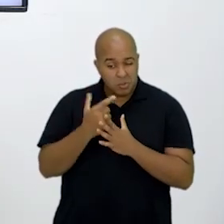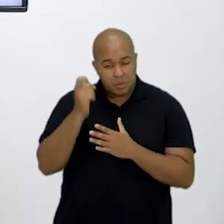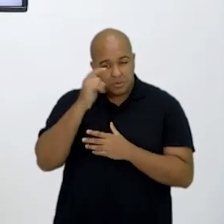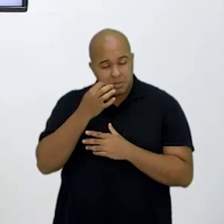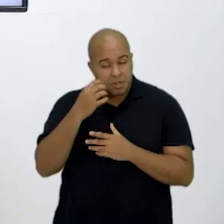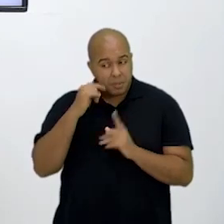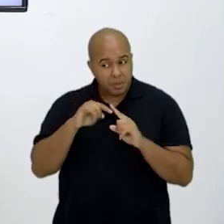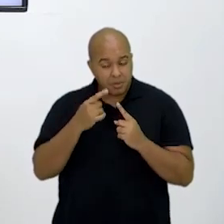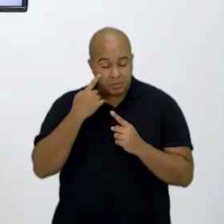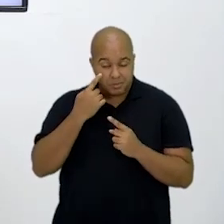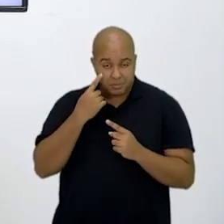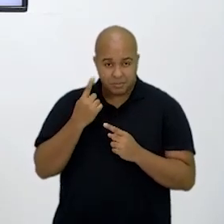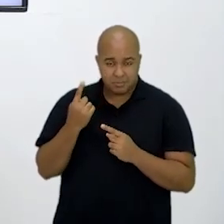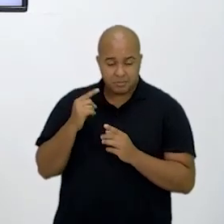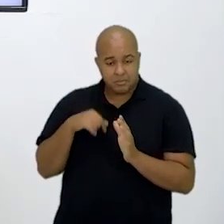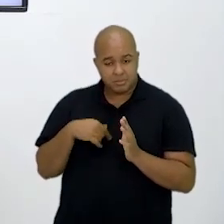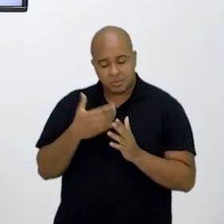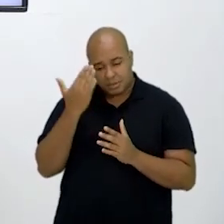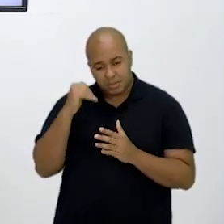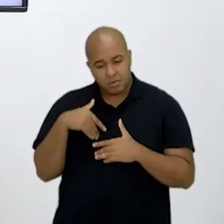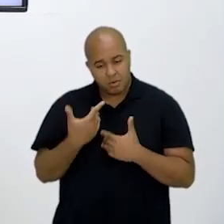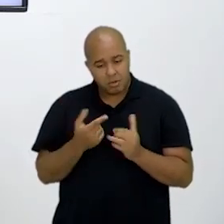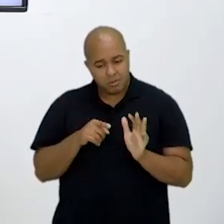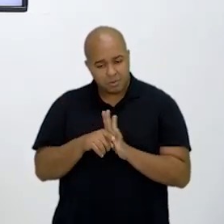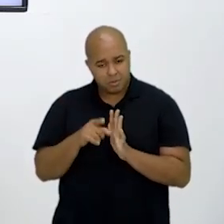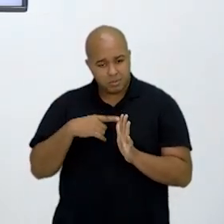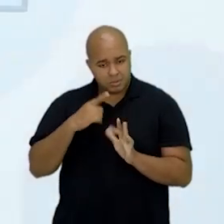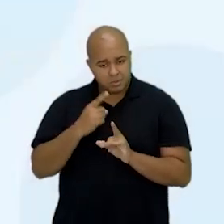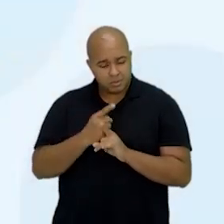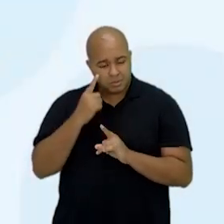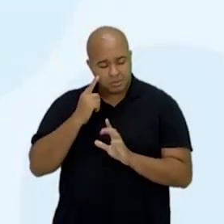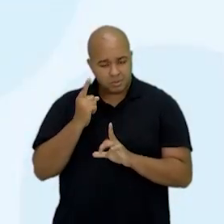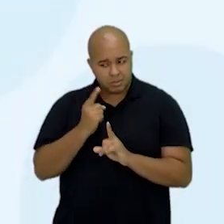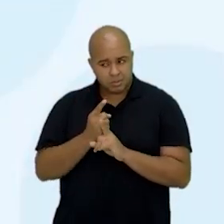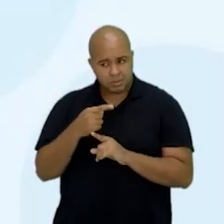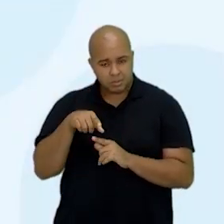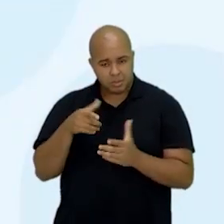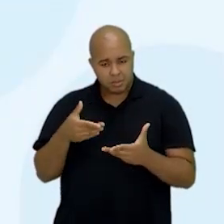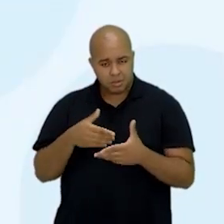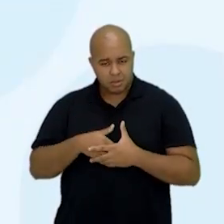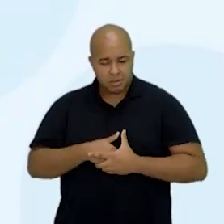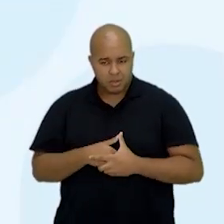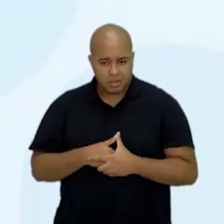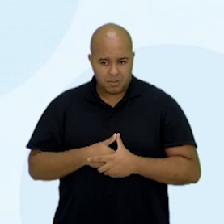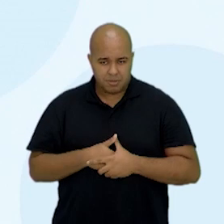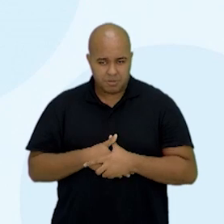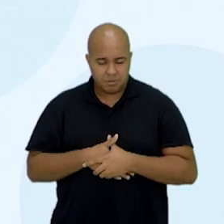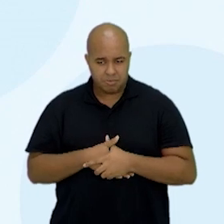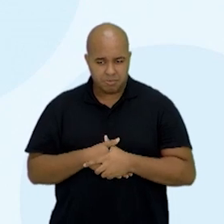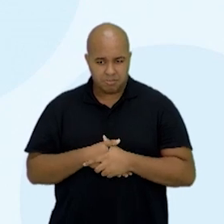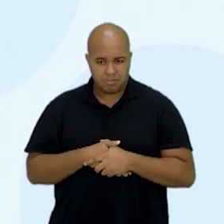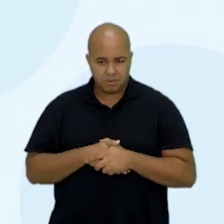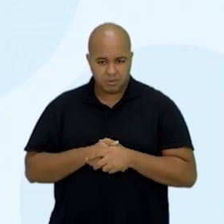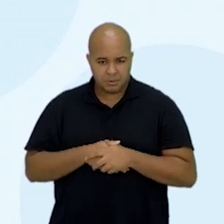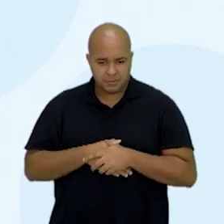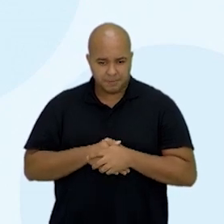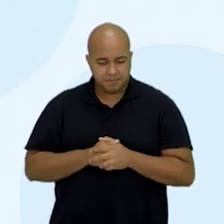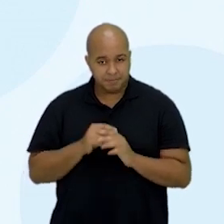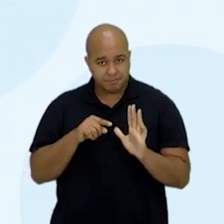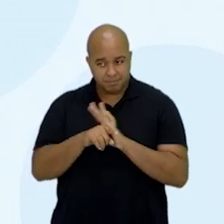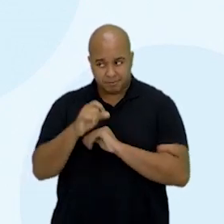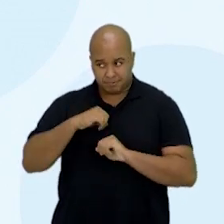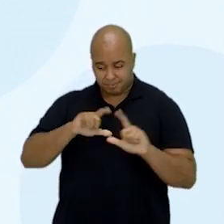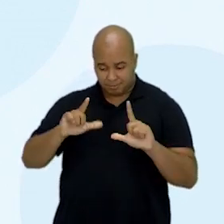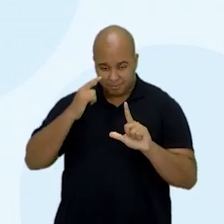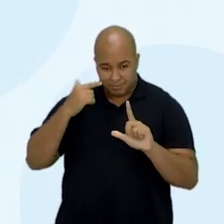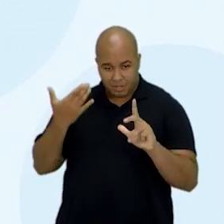complicado mas vamos dar uma olhada lá para saber qual que é a pergunta que vai aparecer para a gente agora tá bom então aparecendo a pergunta na tela para